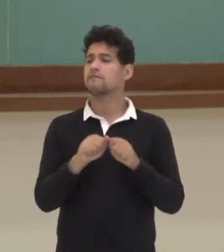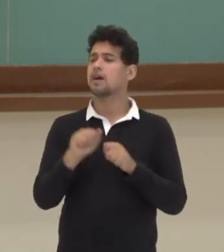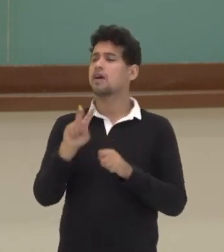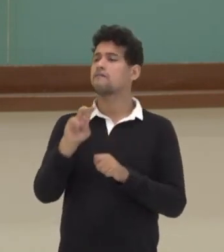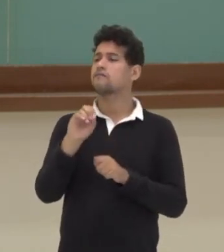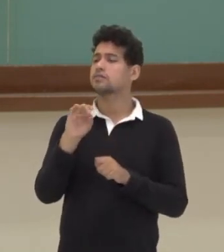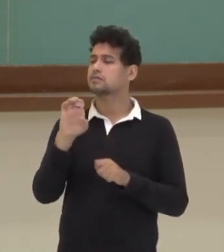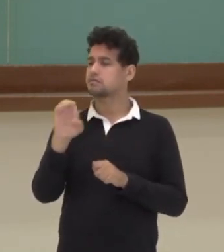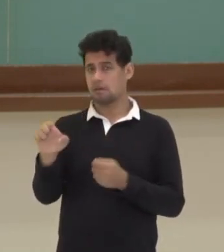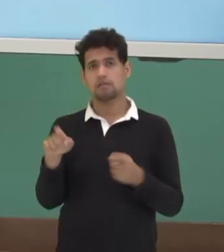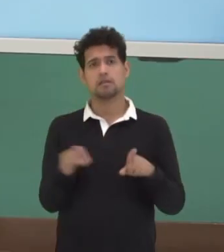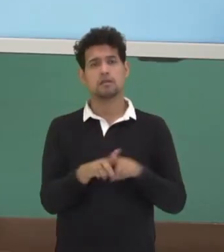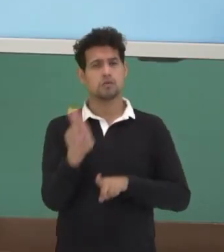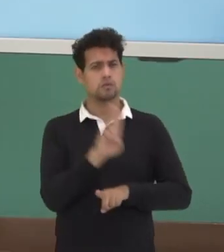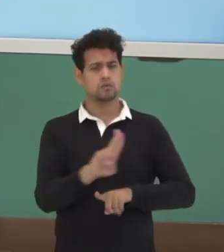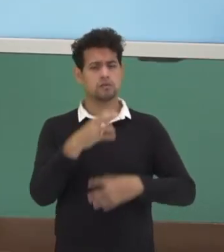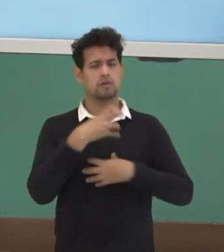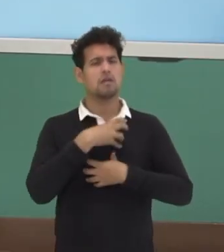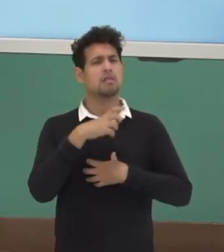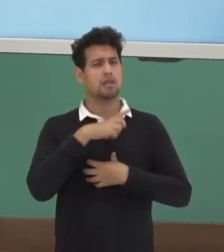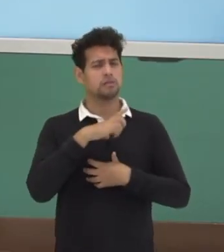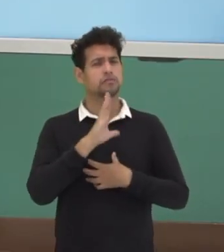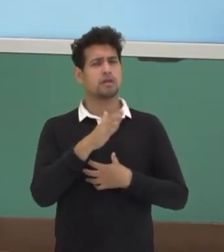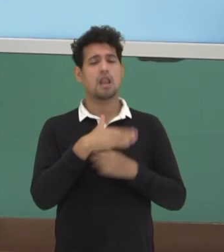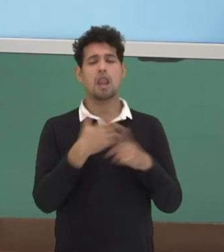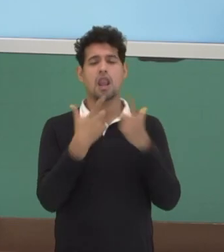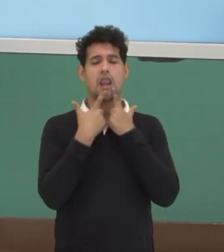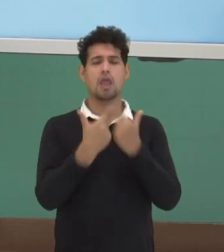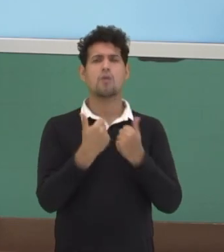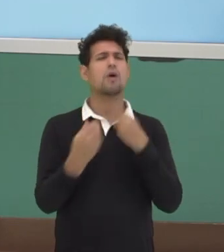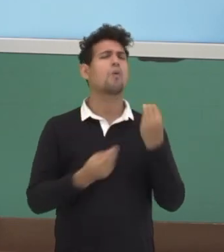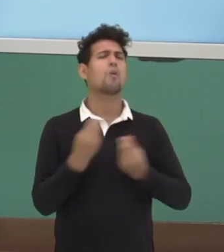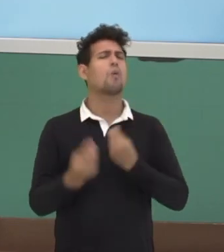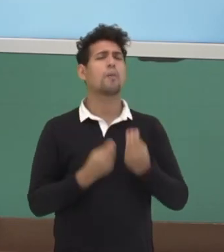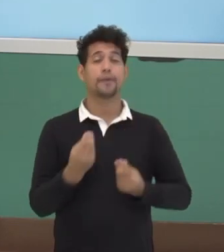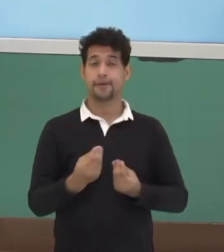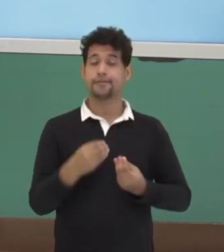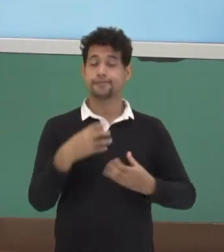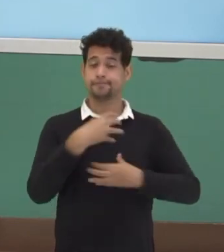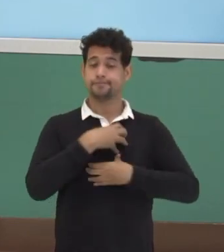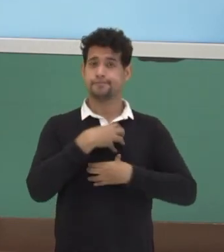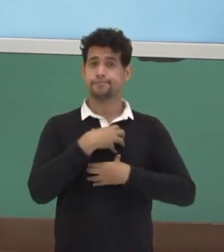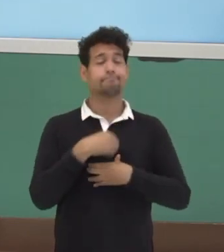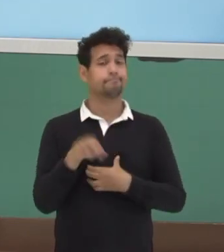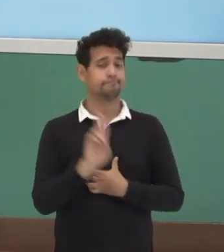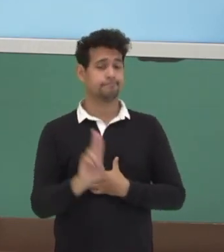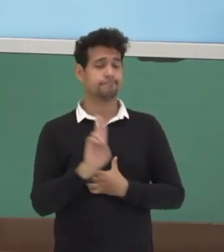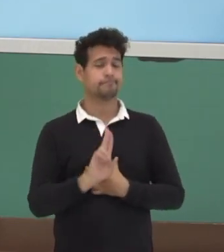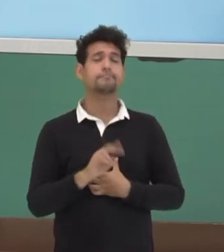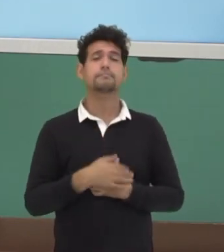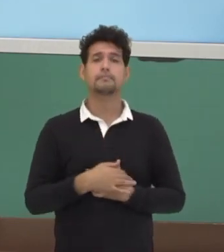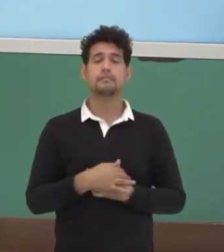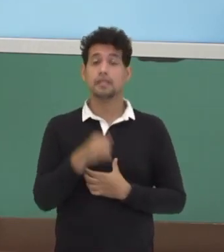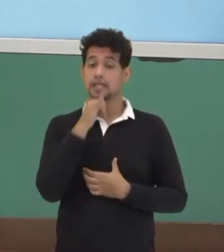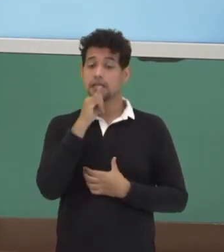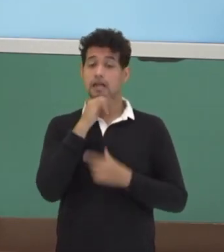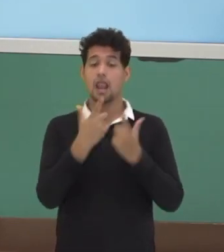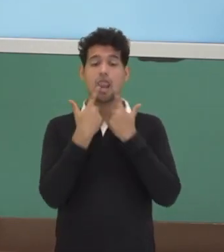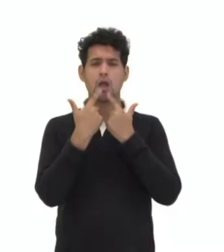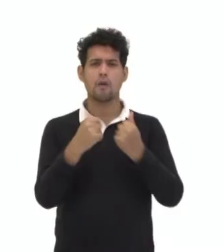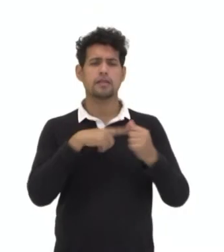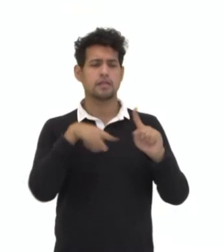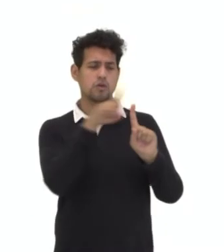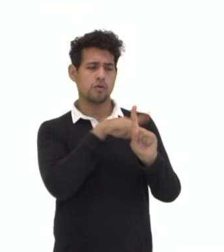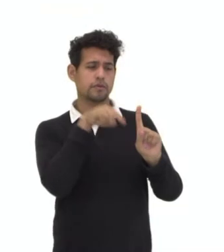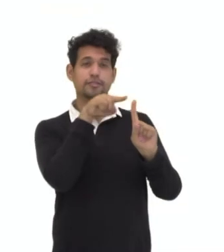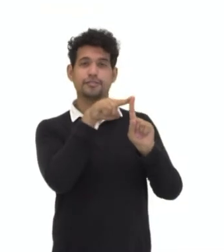nesse panfleto tem um recurso, né, na linguagem. Qual é? É a função apelativa. Então a linguagem com o objetivo